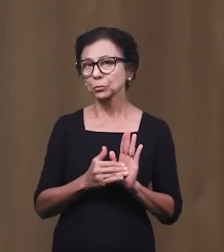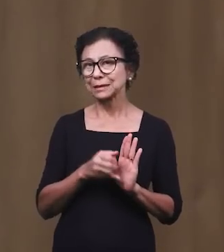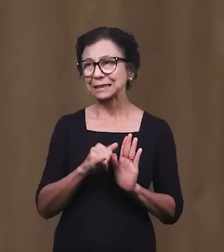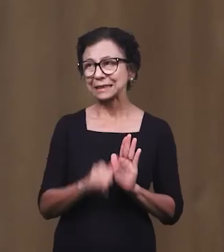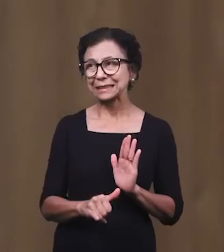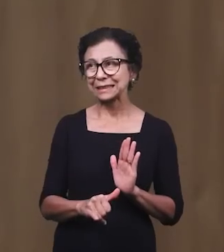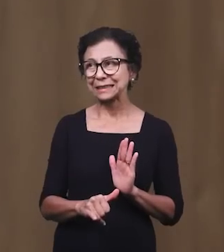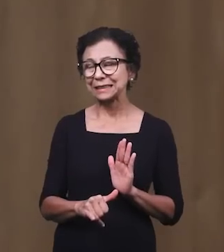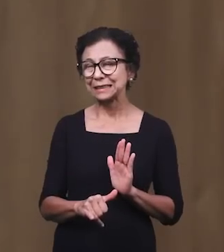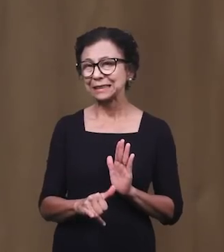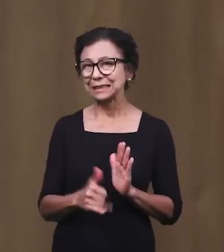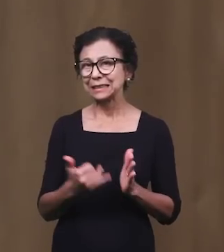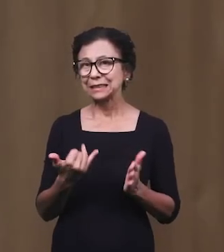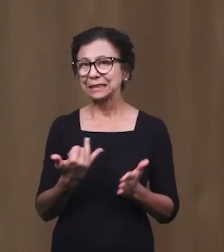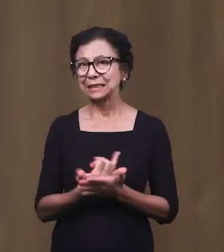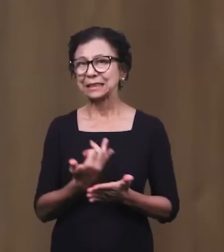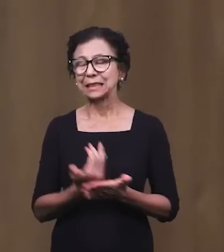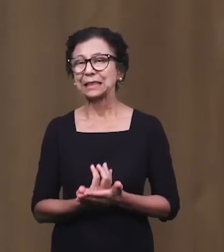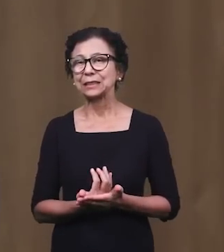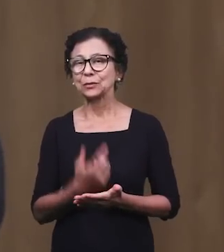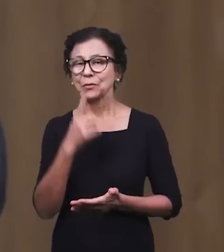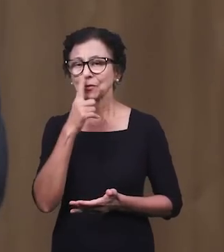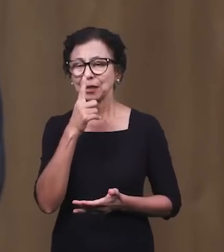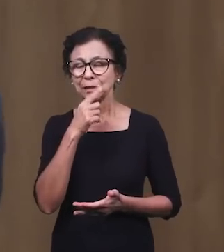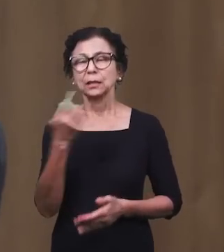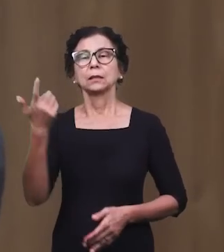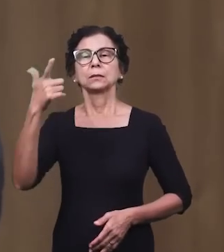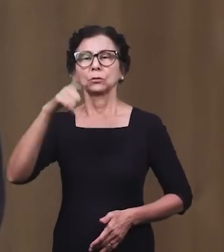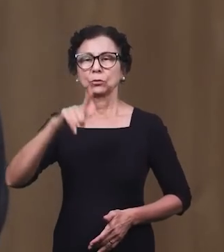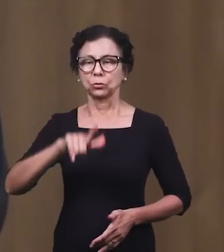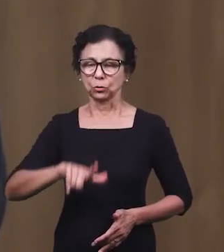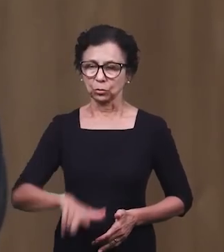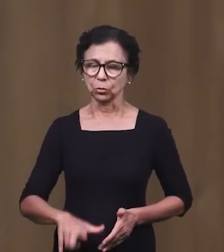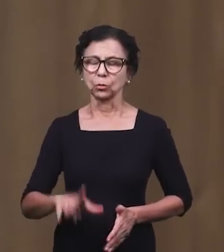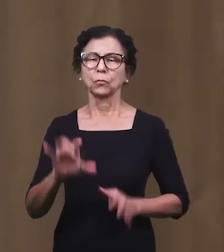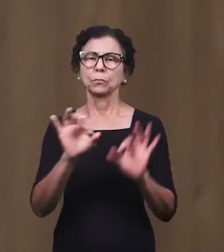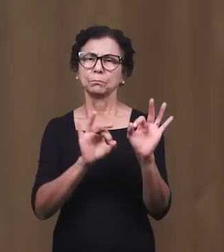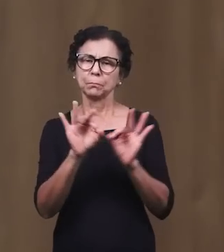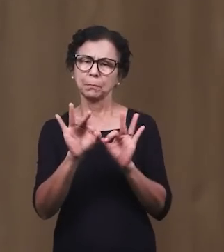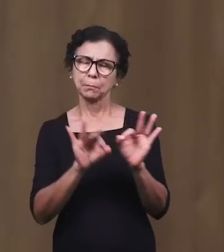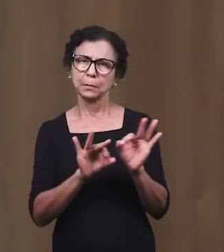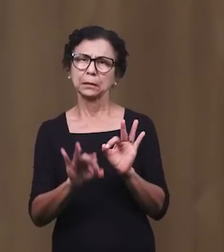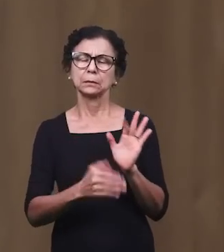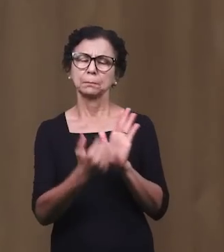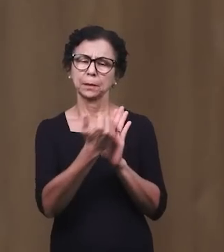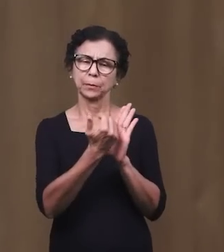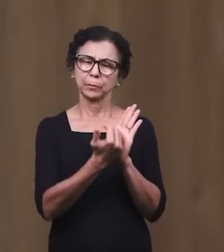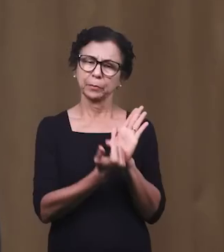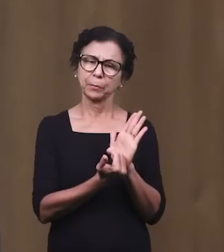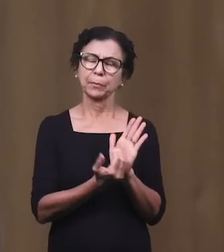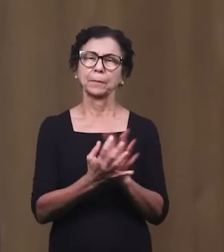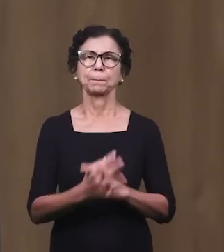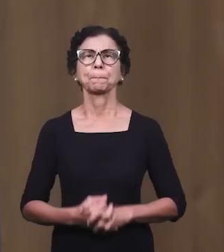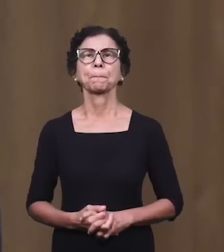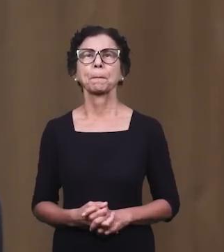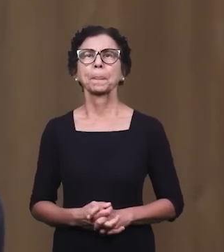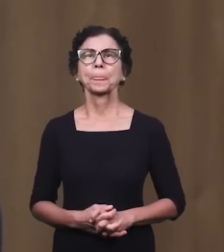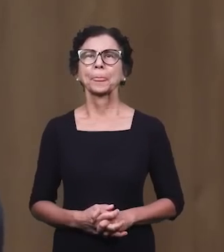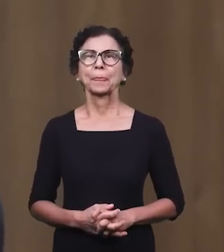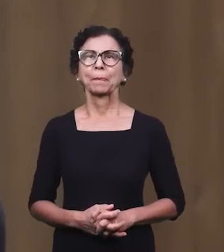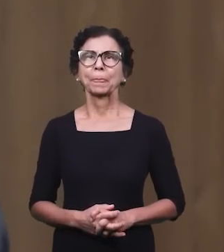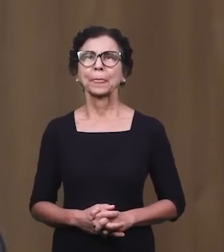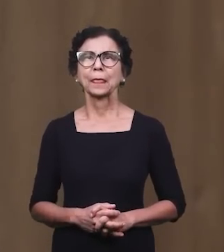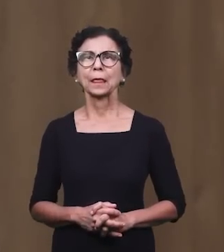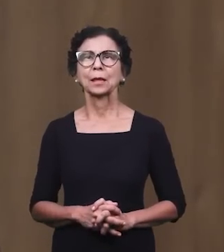coisa fugir, você refaz o planejamento, recomeça, e lembrando, poupar todos os meses